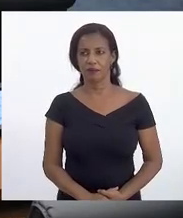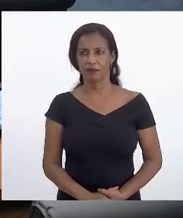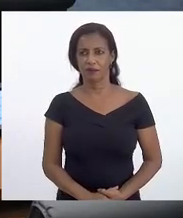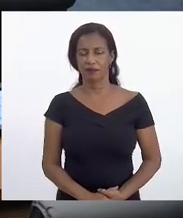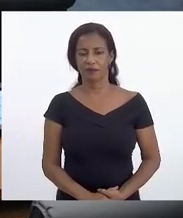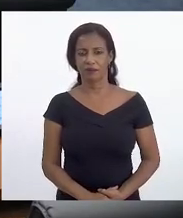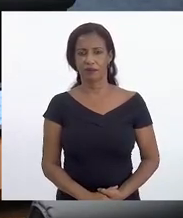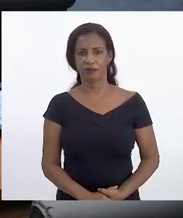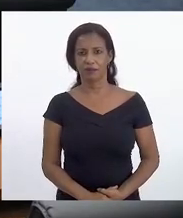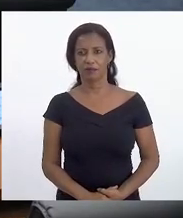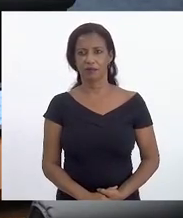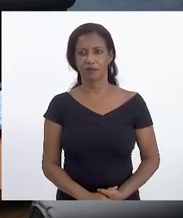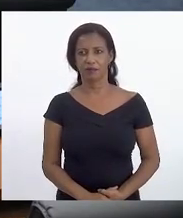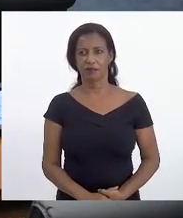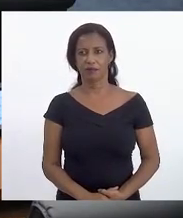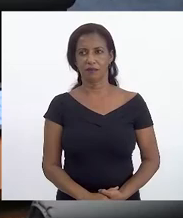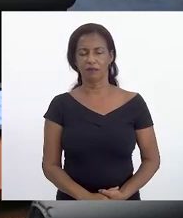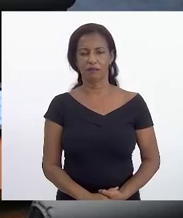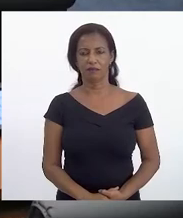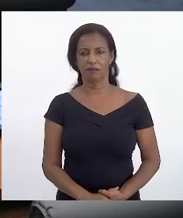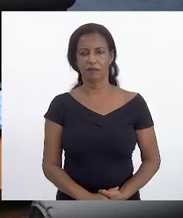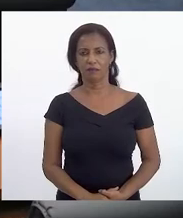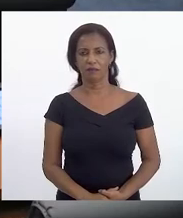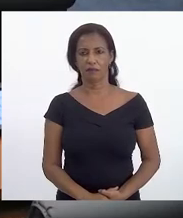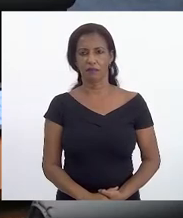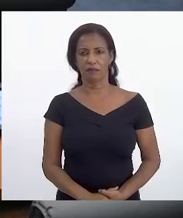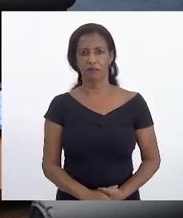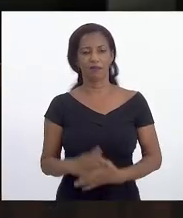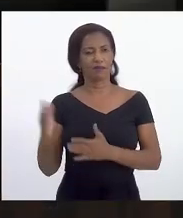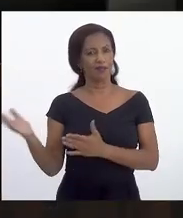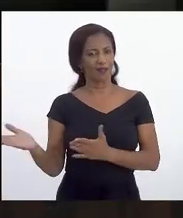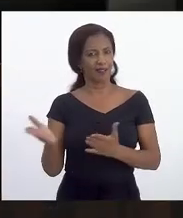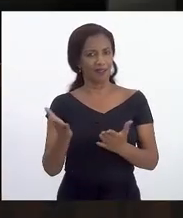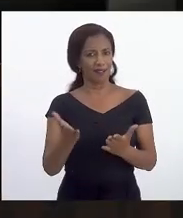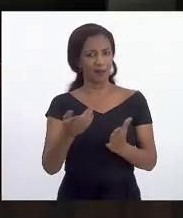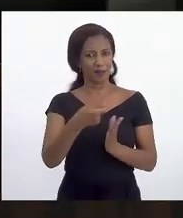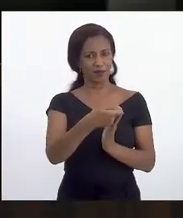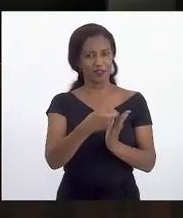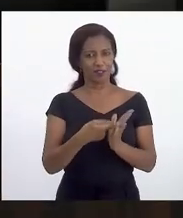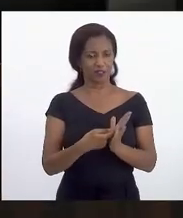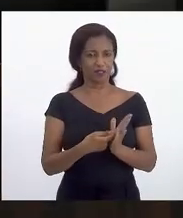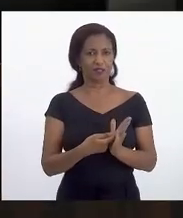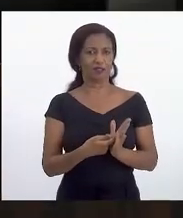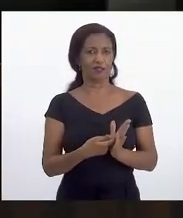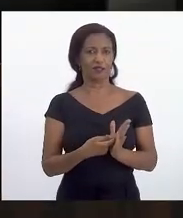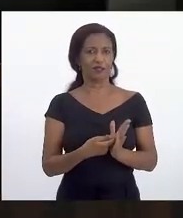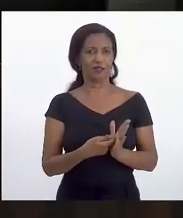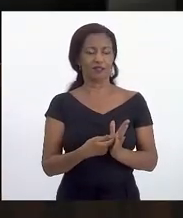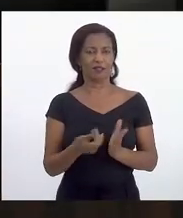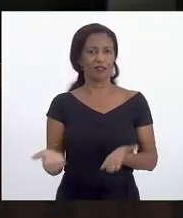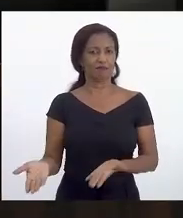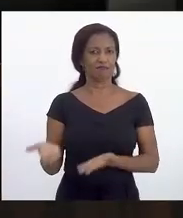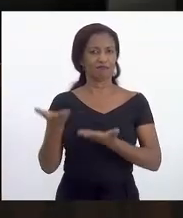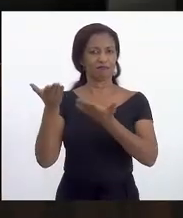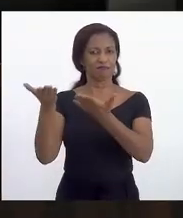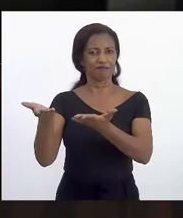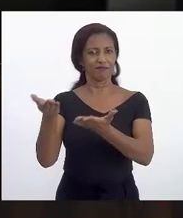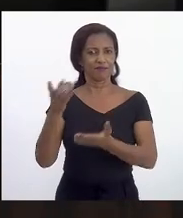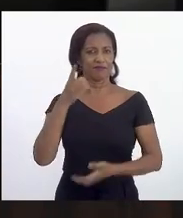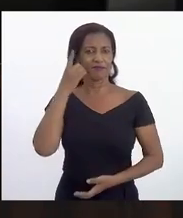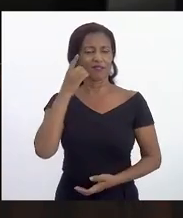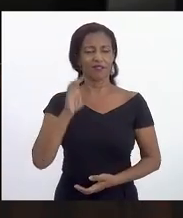E aí e a próxima orador escrita é a nobre deputada